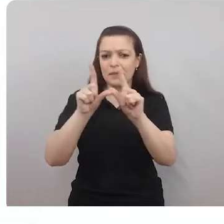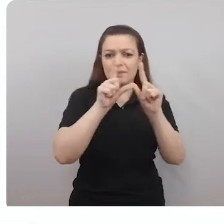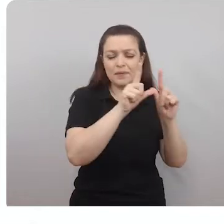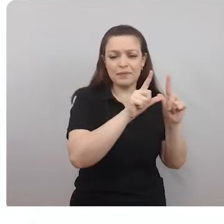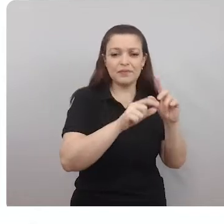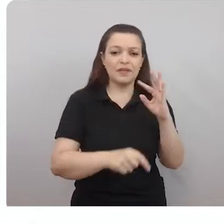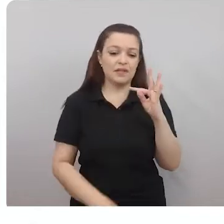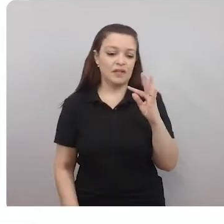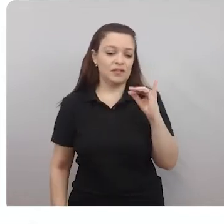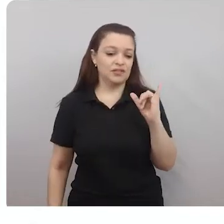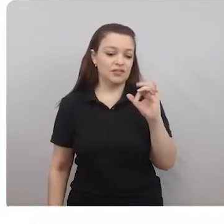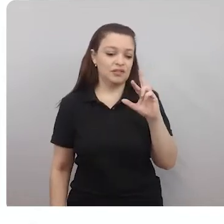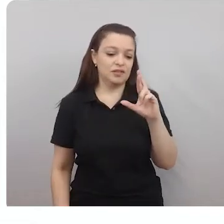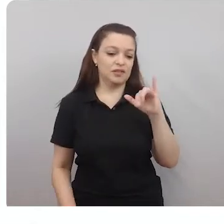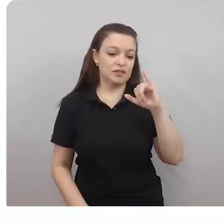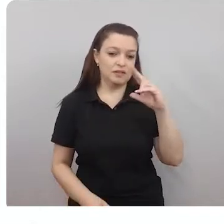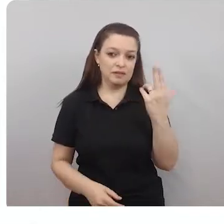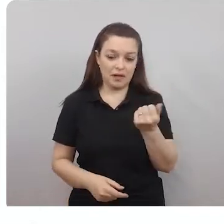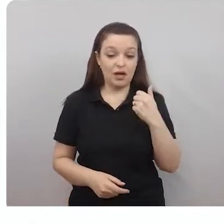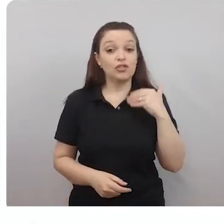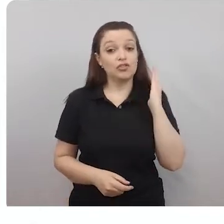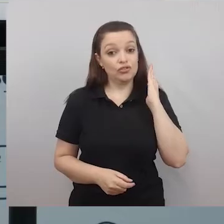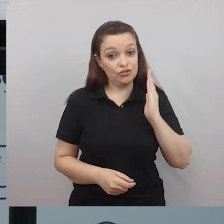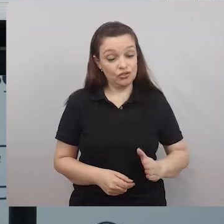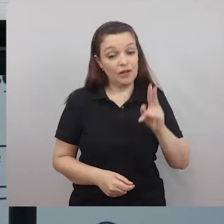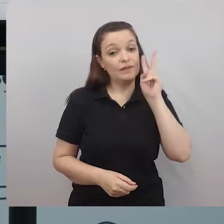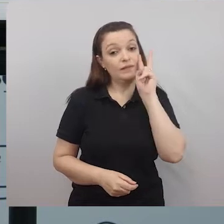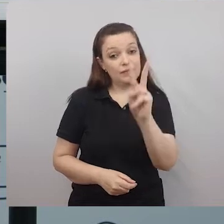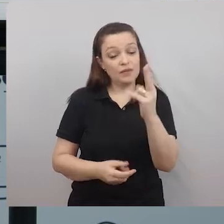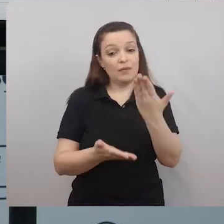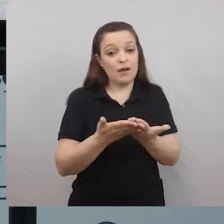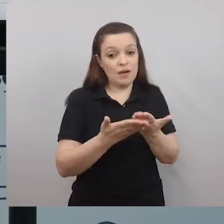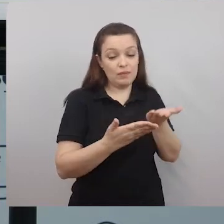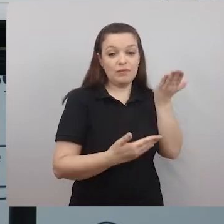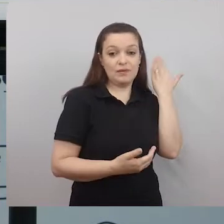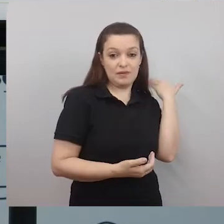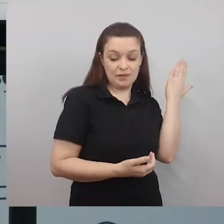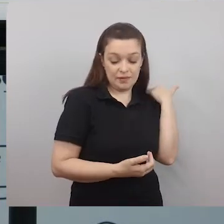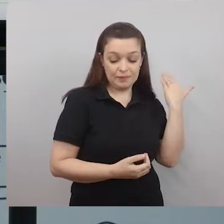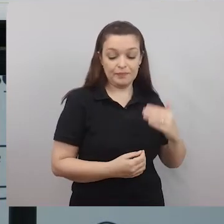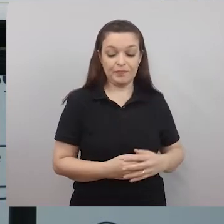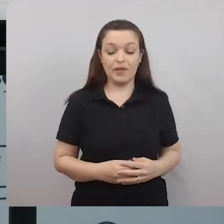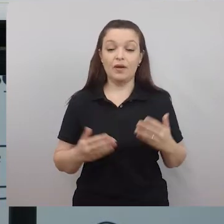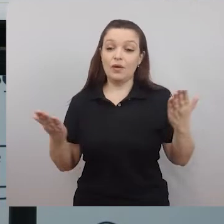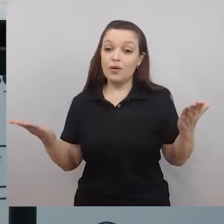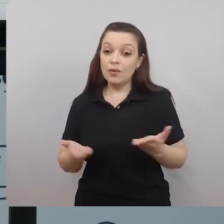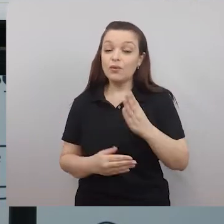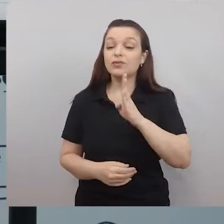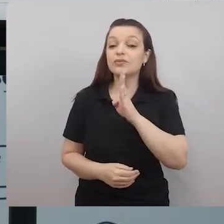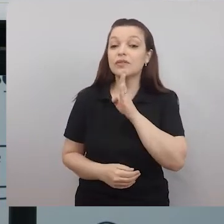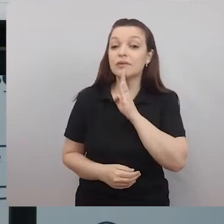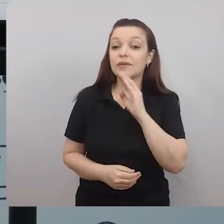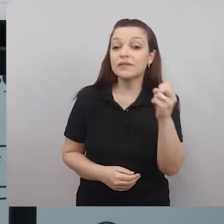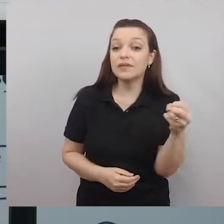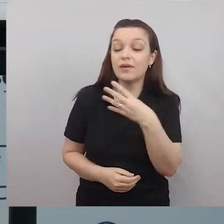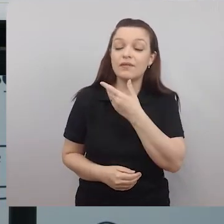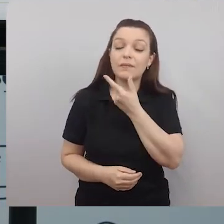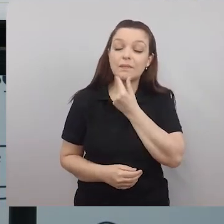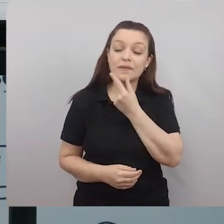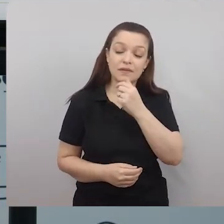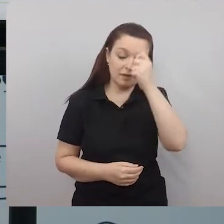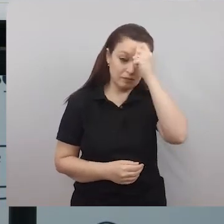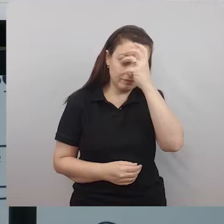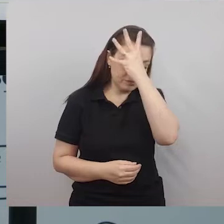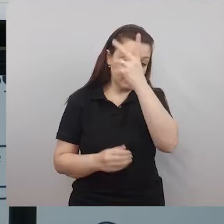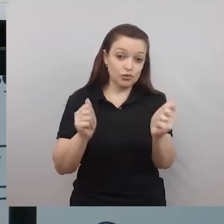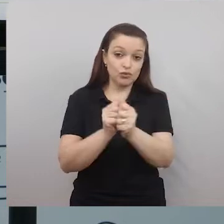anterior a tirinha dos bichinhos de jardim. Hoje nós vamos conhecer uma nova tirinha do